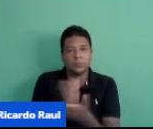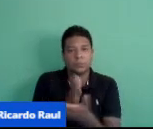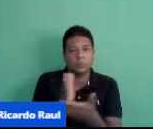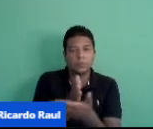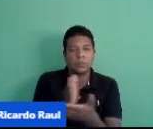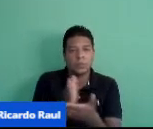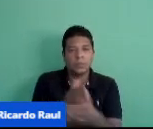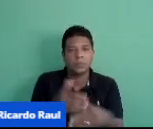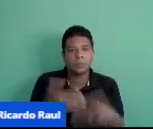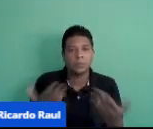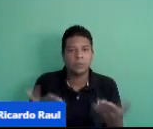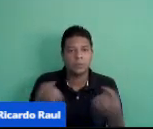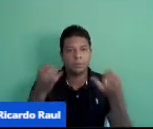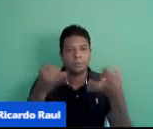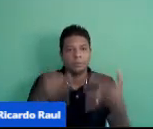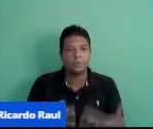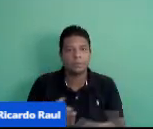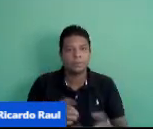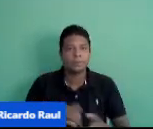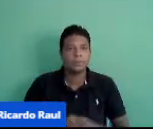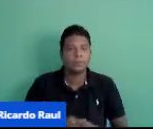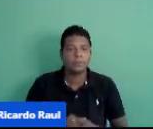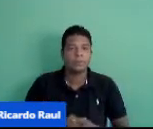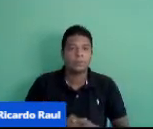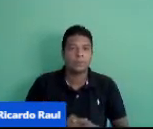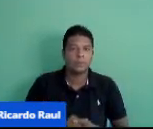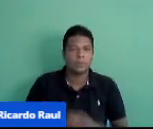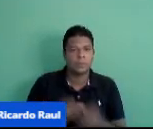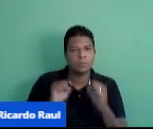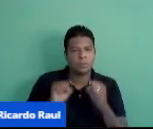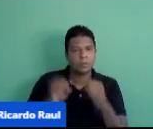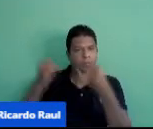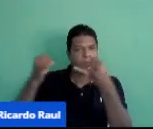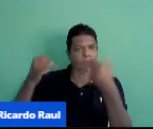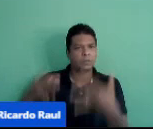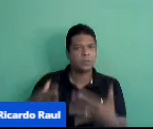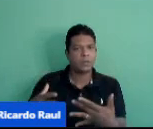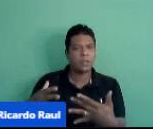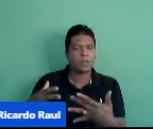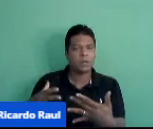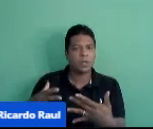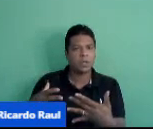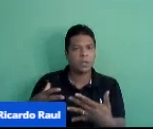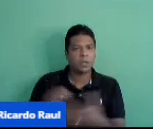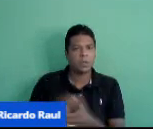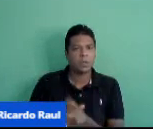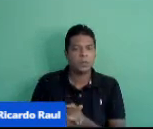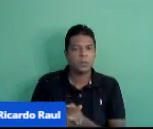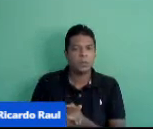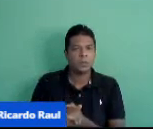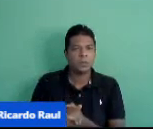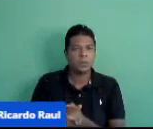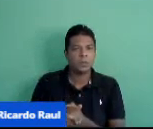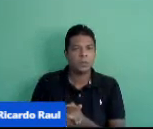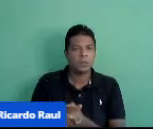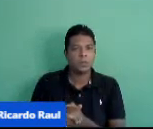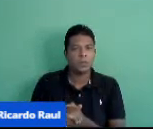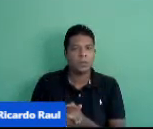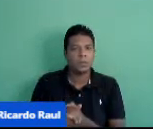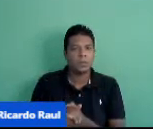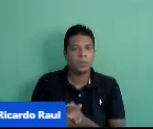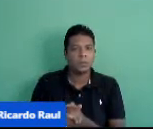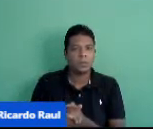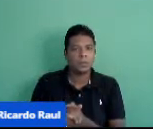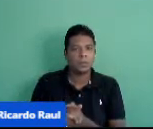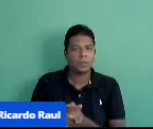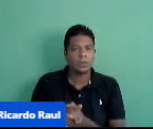forma. Eu não sei se eu já posso falar, sei lá, dos pontos